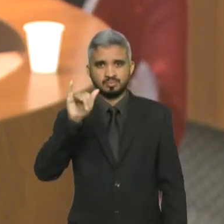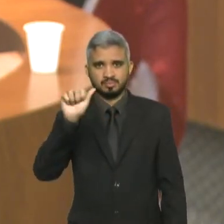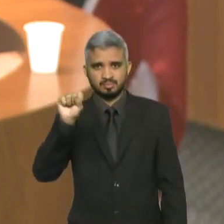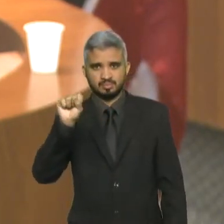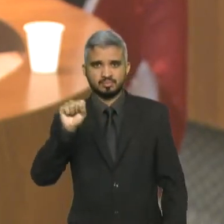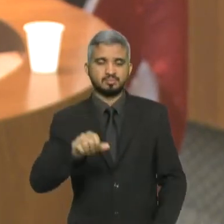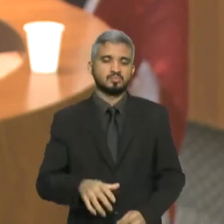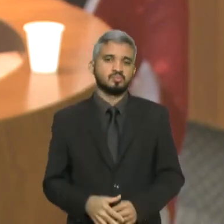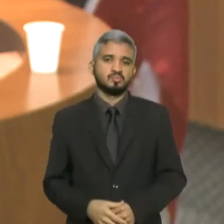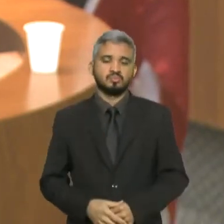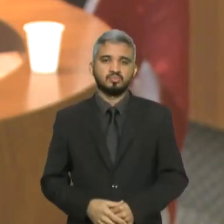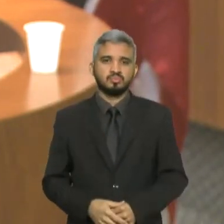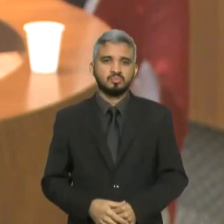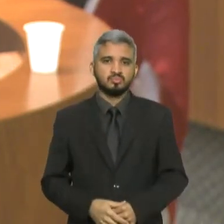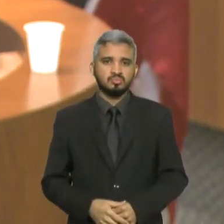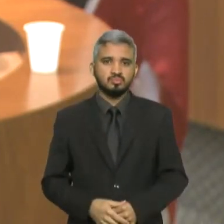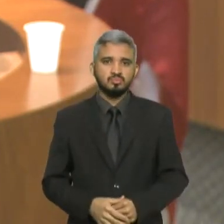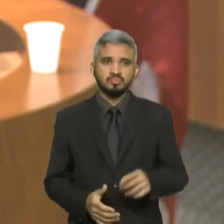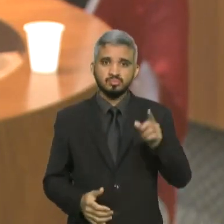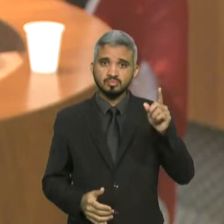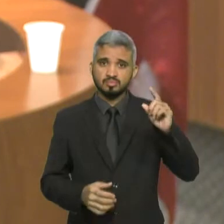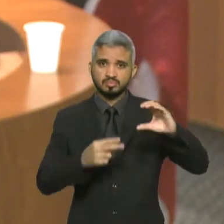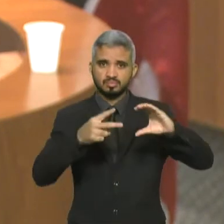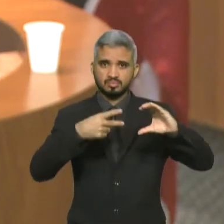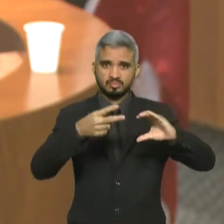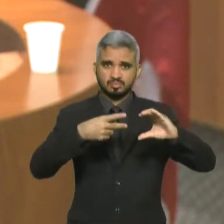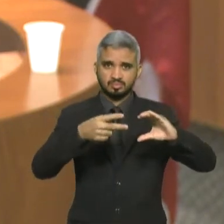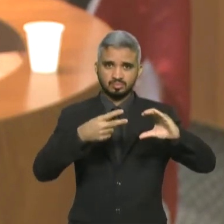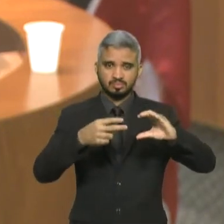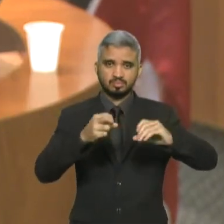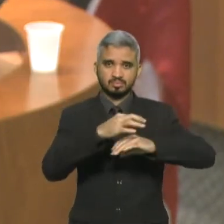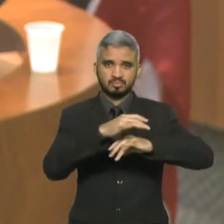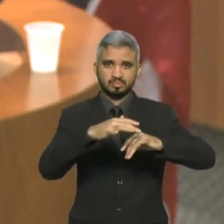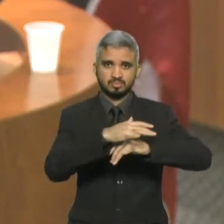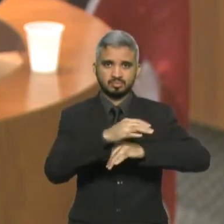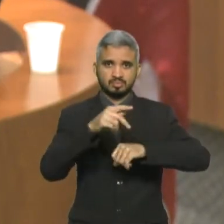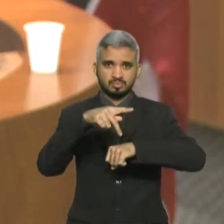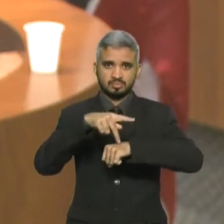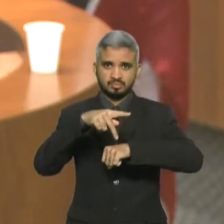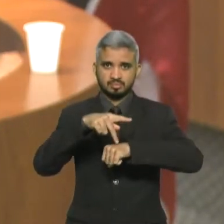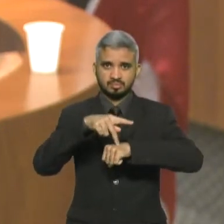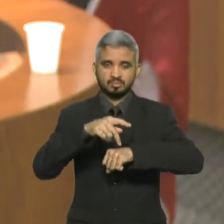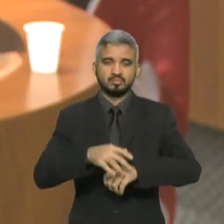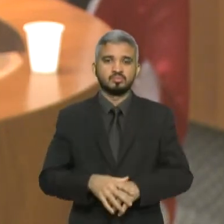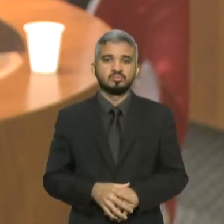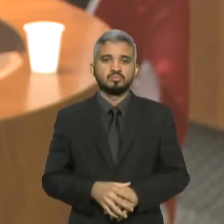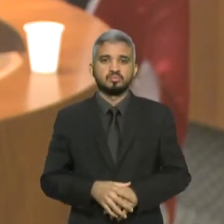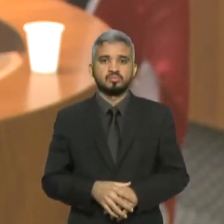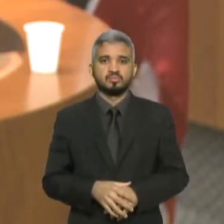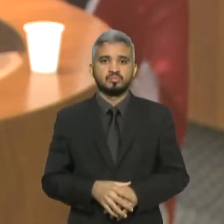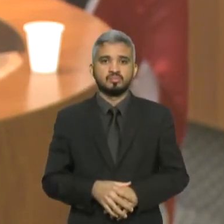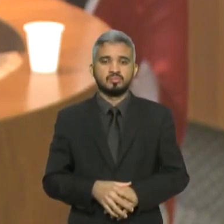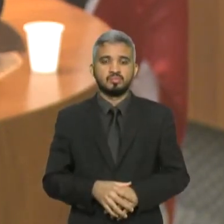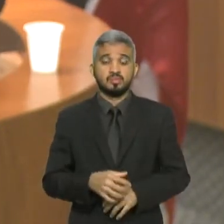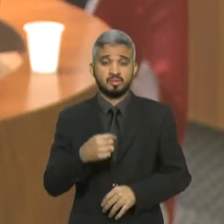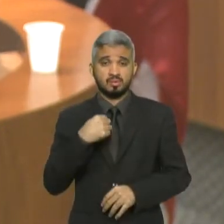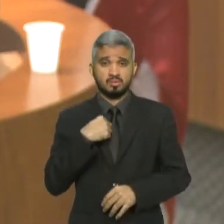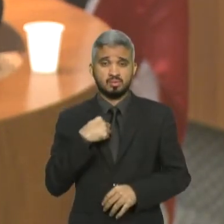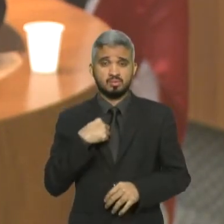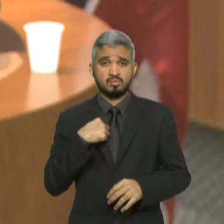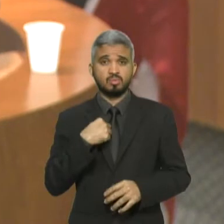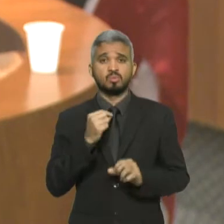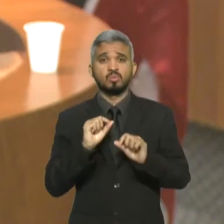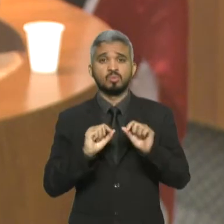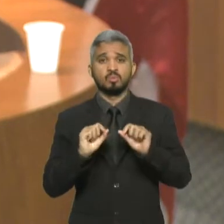Pedreiras. E eu agora não sou mais apenas filho de desejo. Eu agora sou